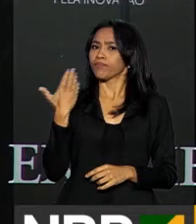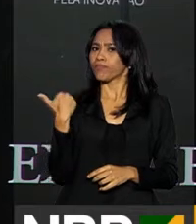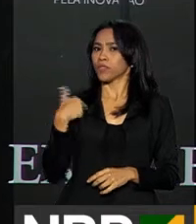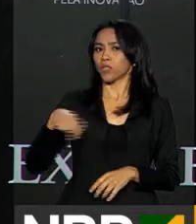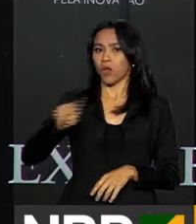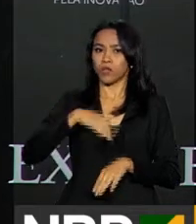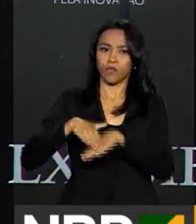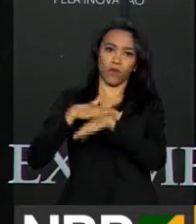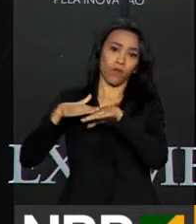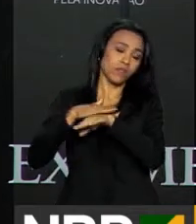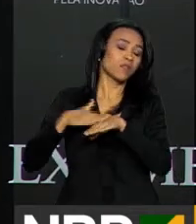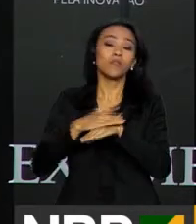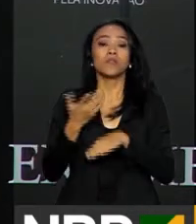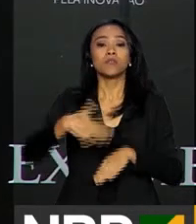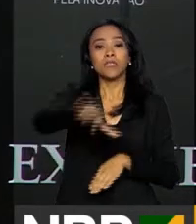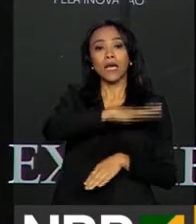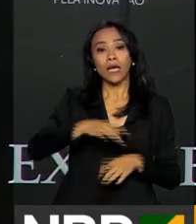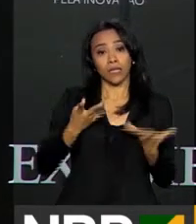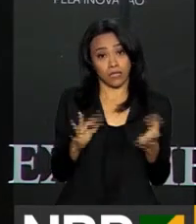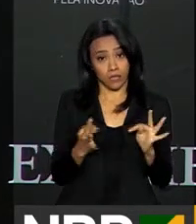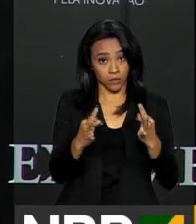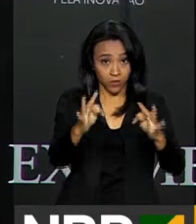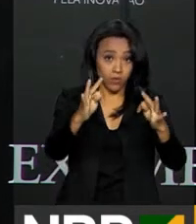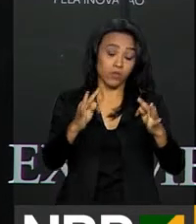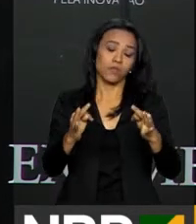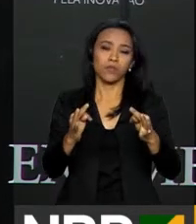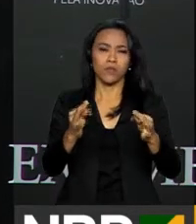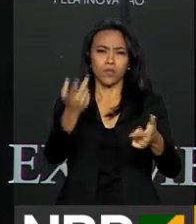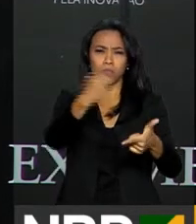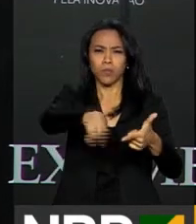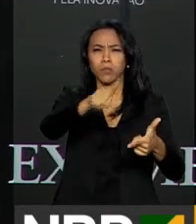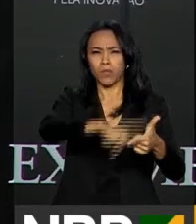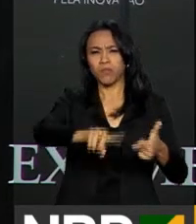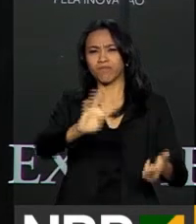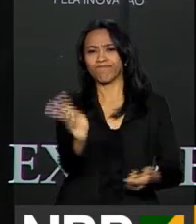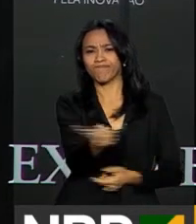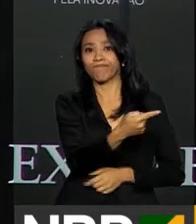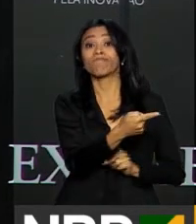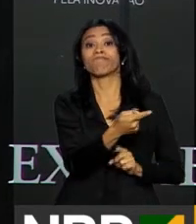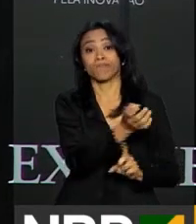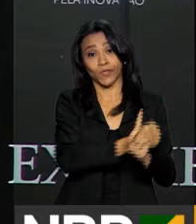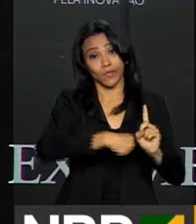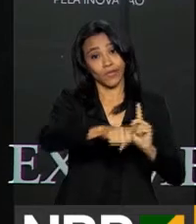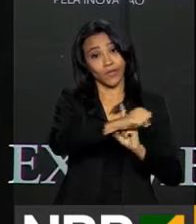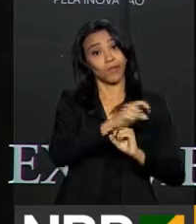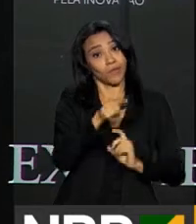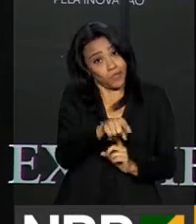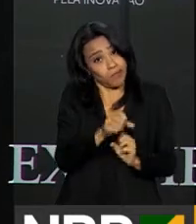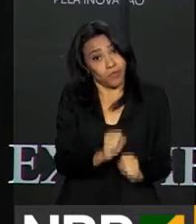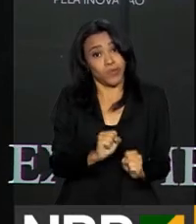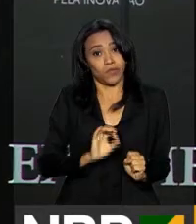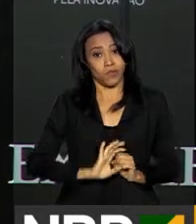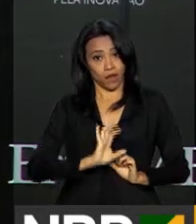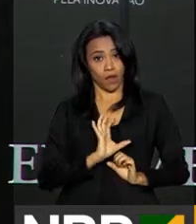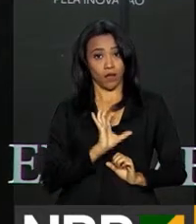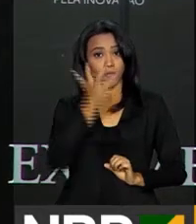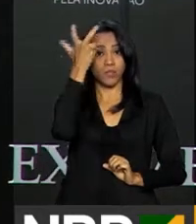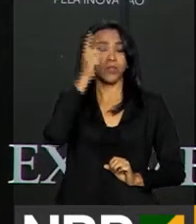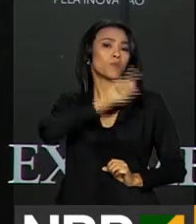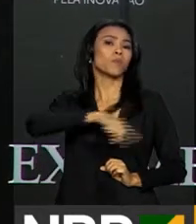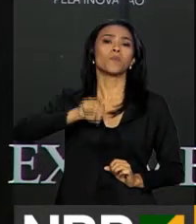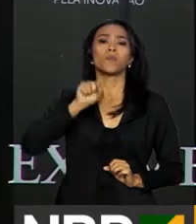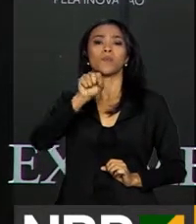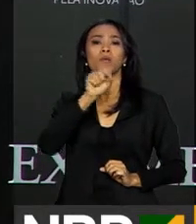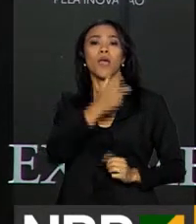a inovação tecnológica e um problema eventualmente social que isto poderá criar, que é a